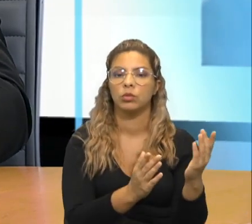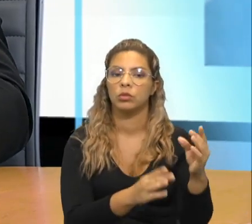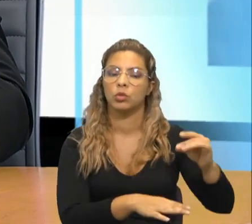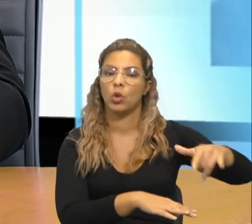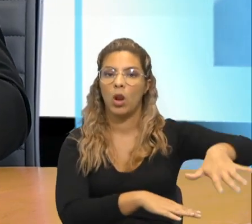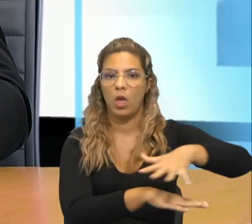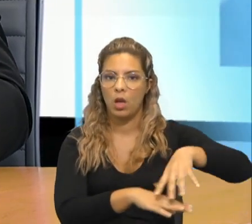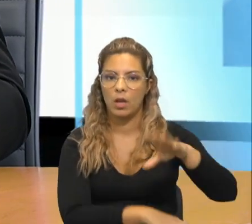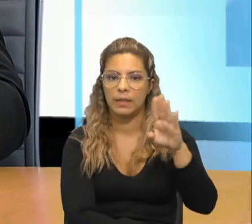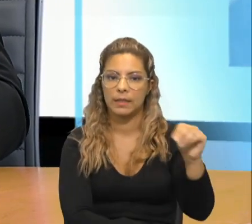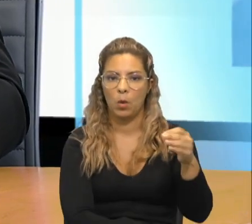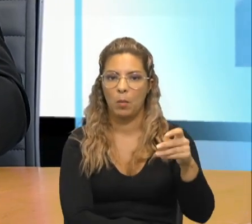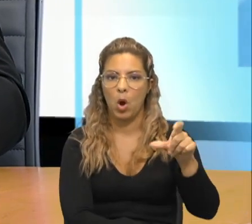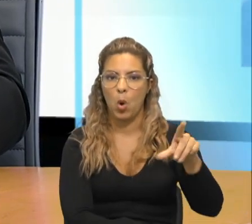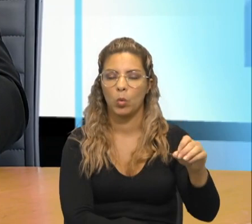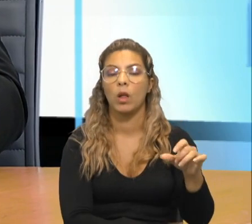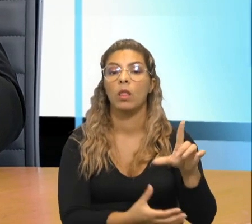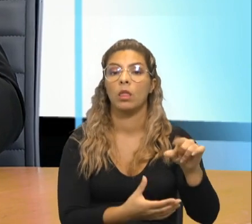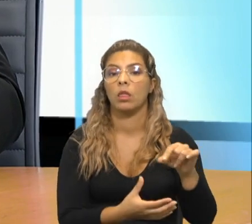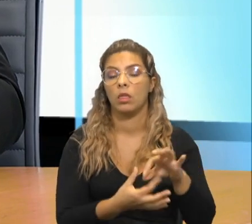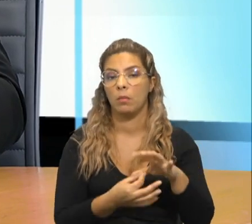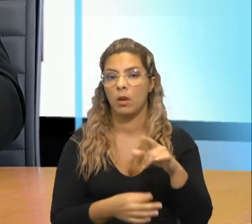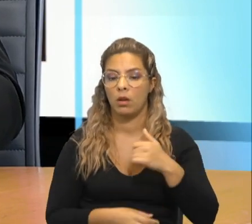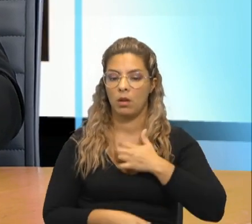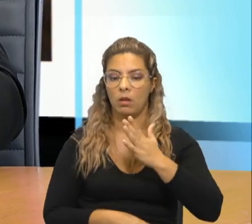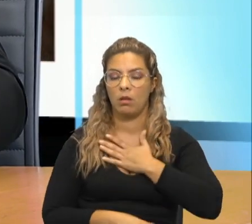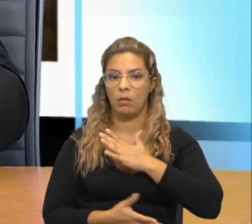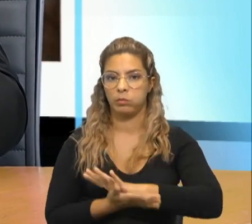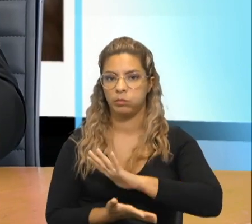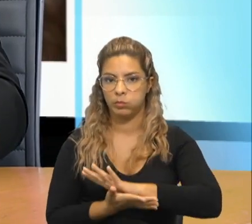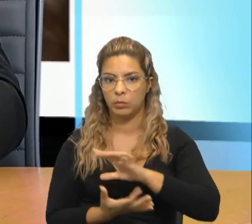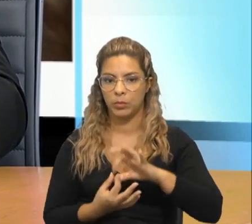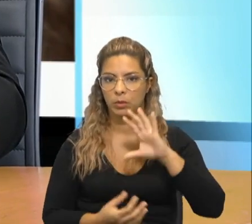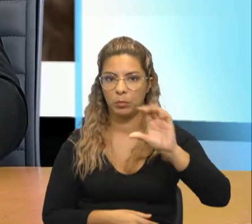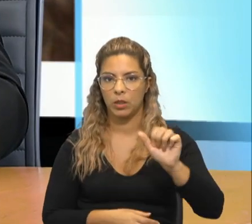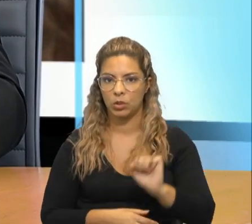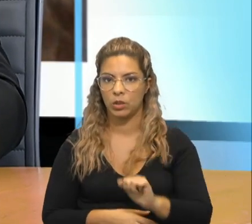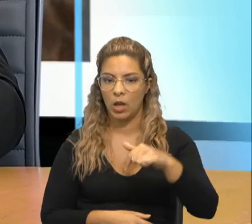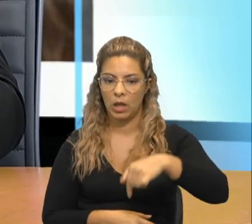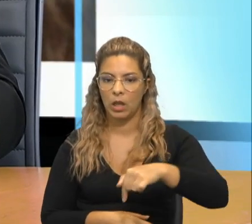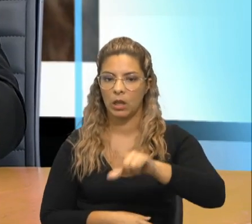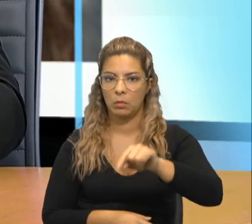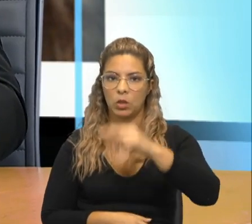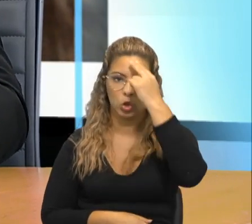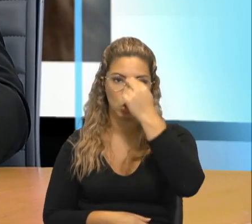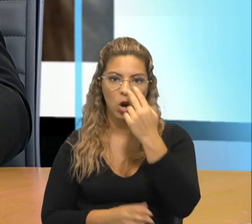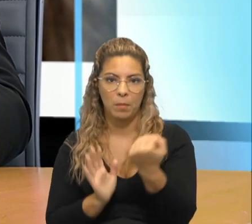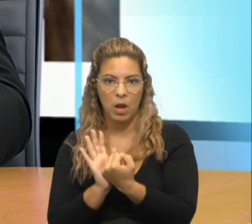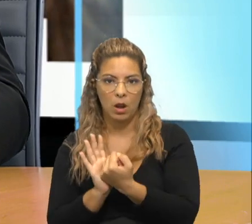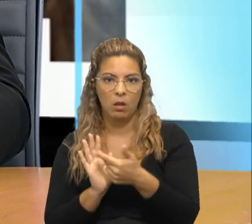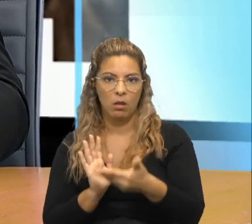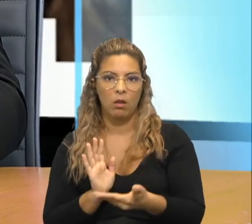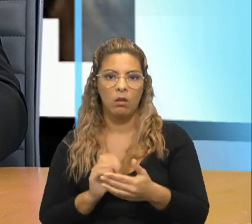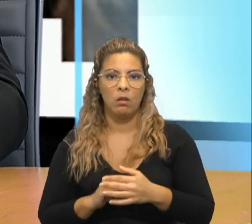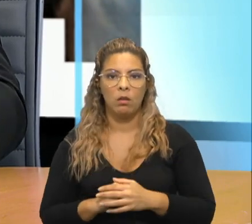a nível da editora, como estamos entre uma das melhores editoras do país, e aqui também a nível de história, a nossa marca tem